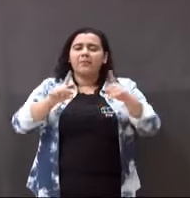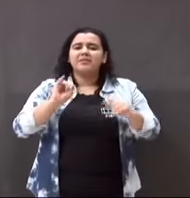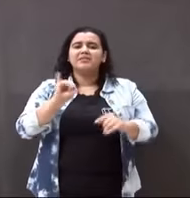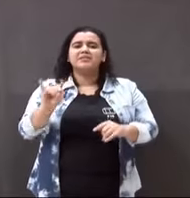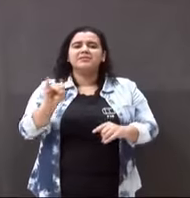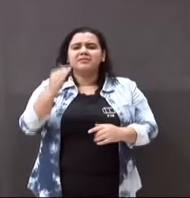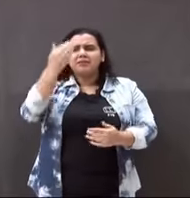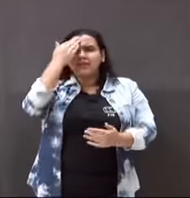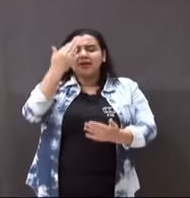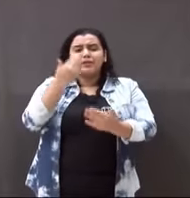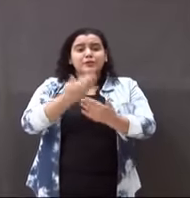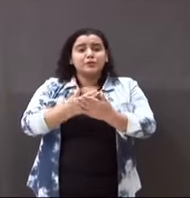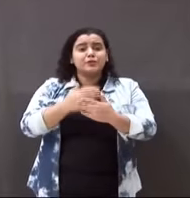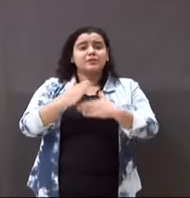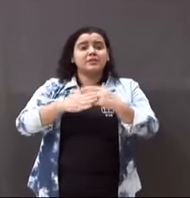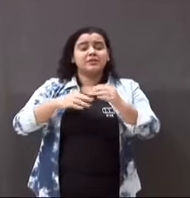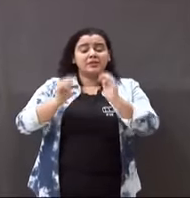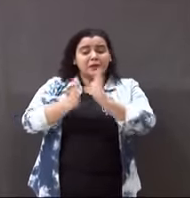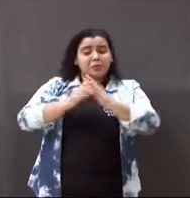boca.